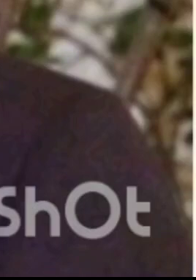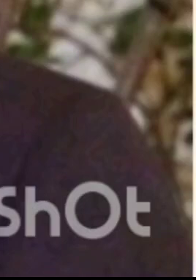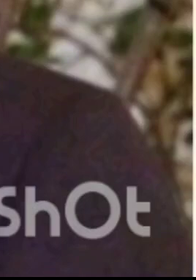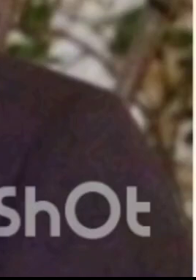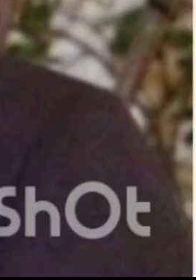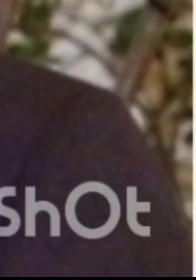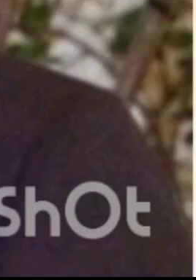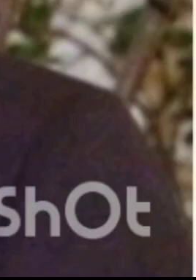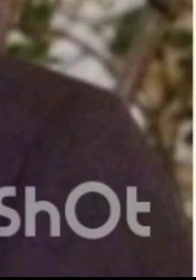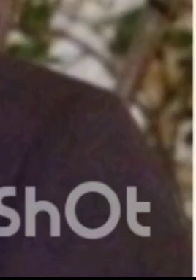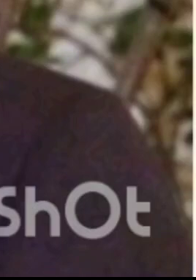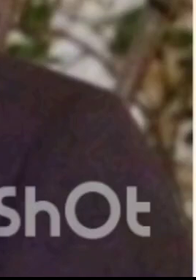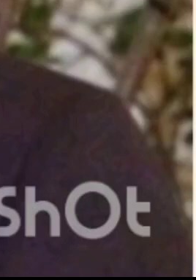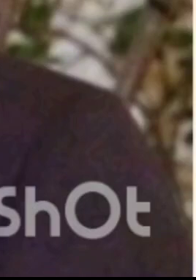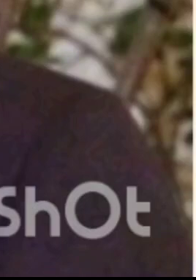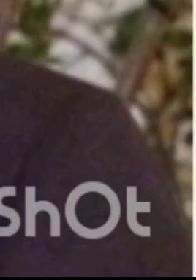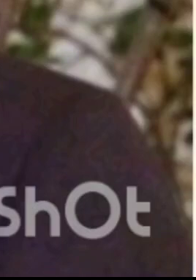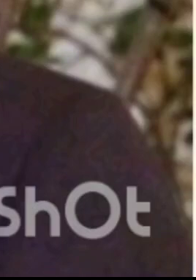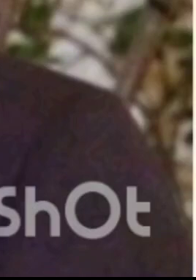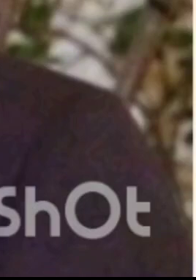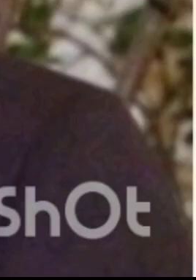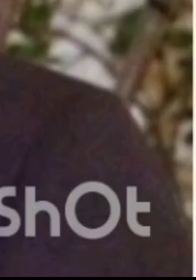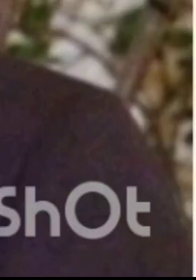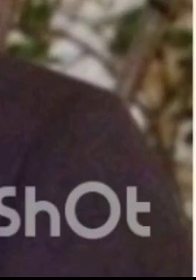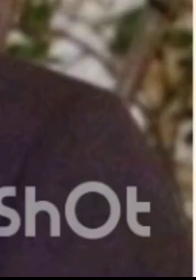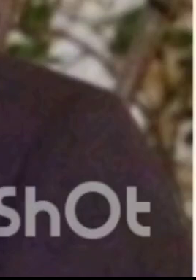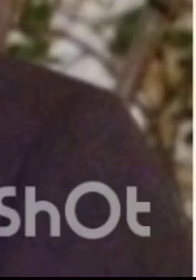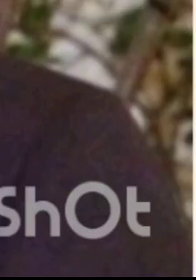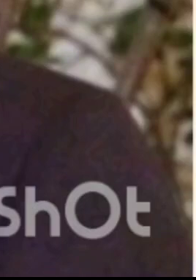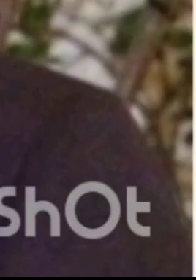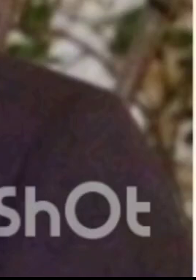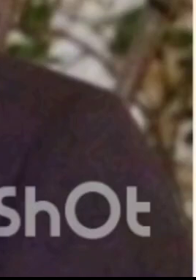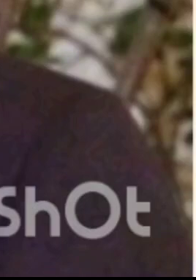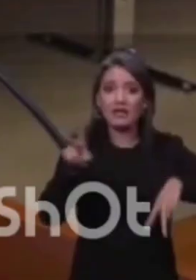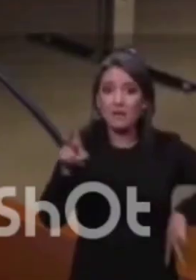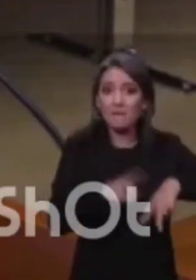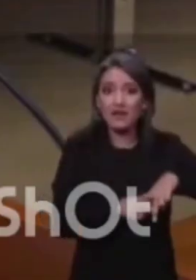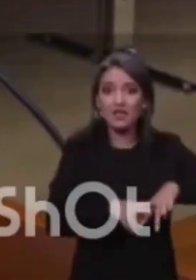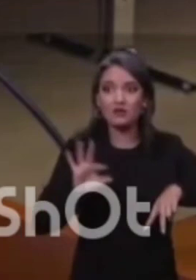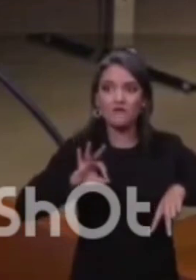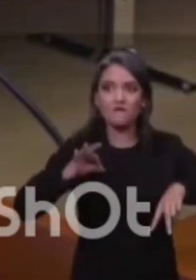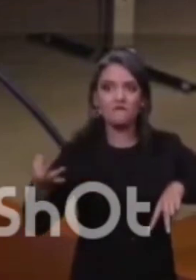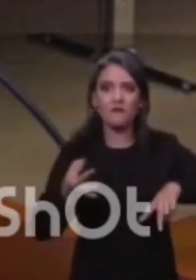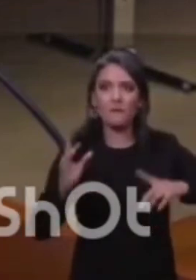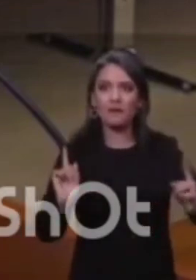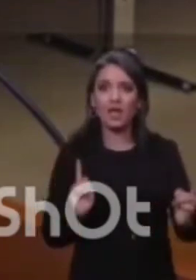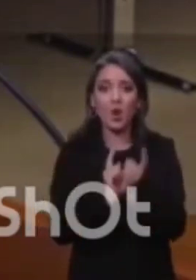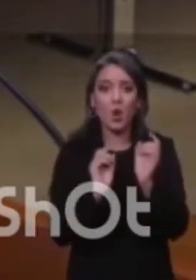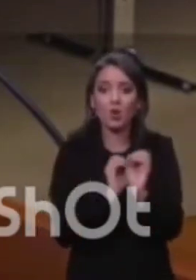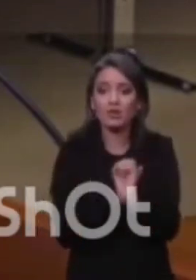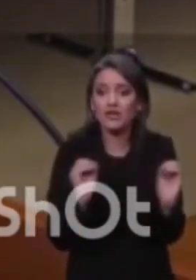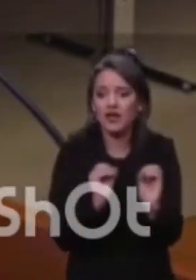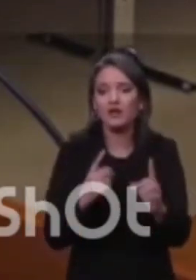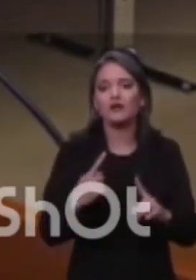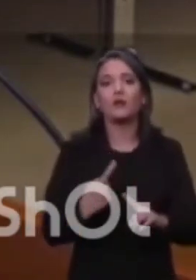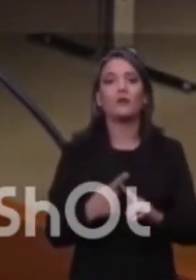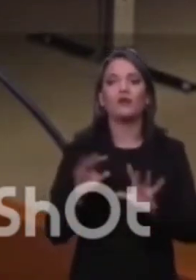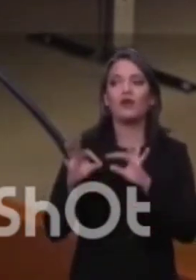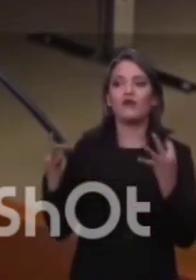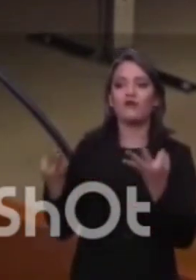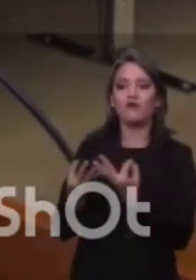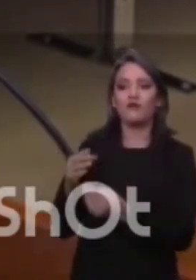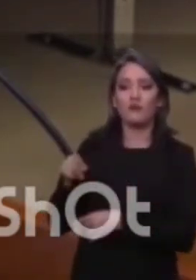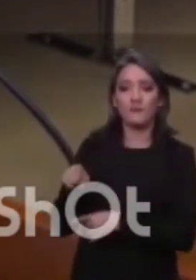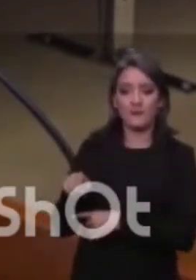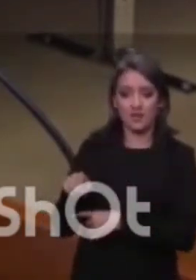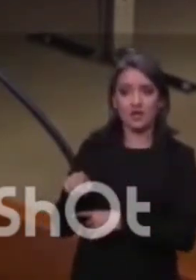o salário de um homem sem que haja condenação é tortura fecha aspas diz o ex desembargador ainda no